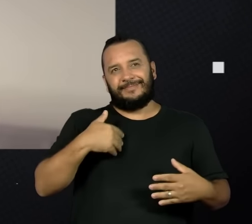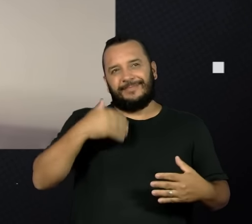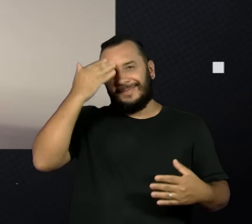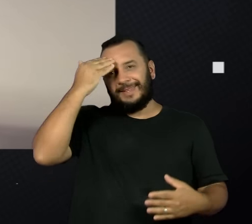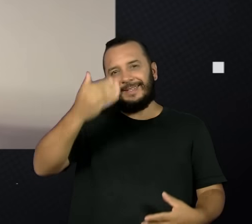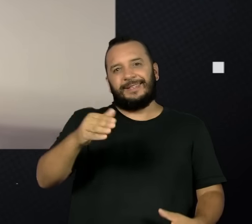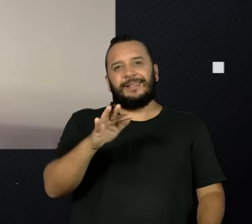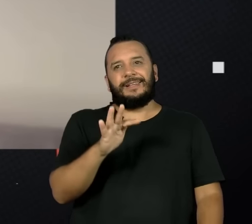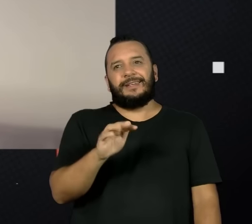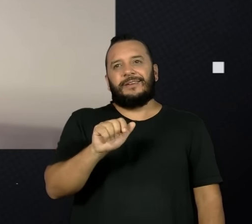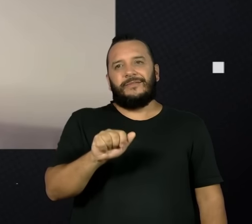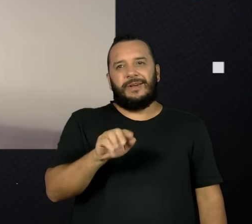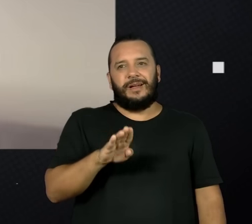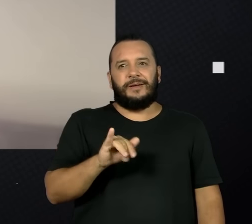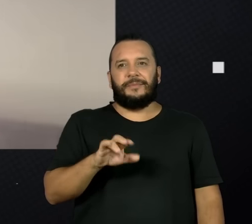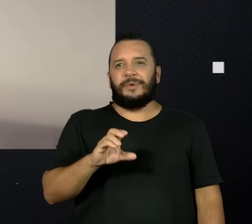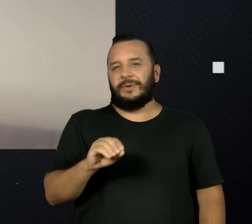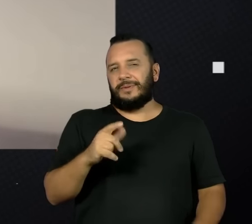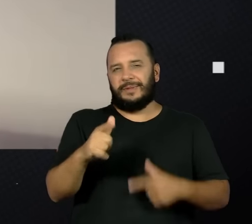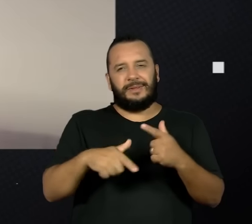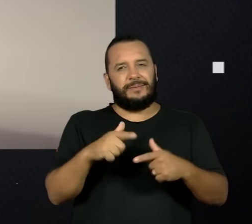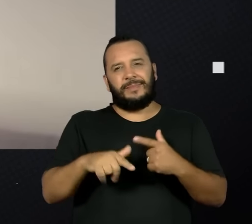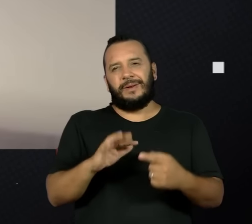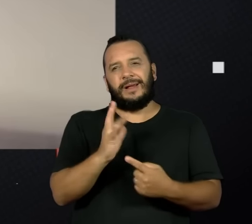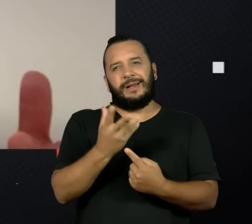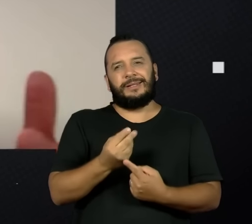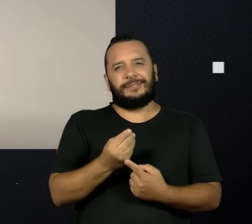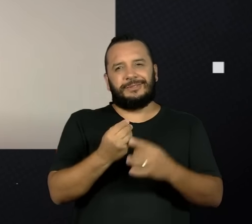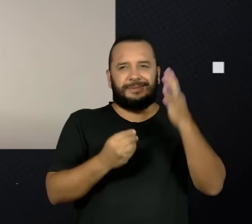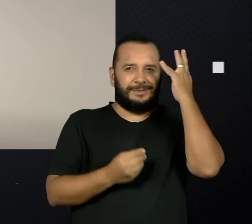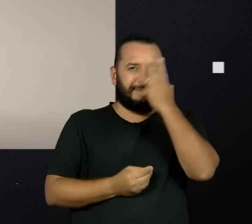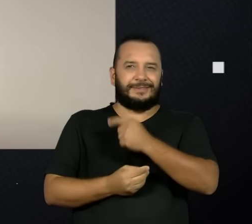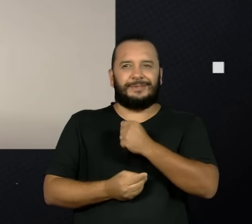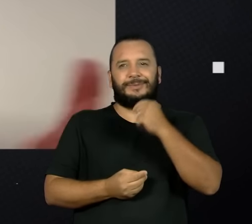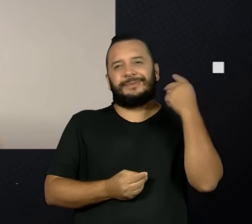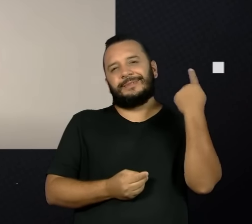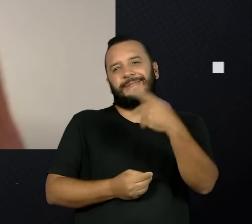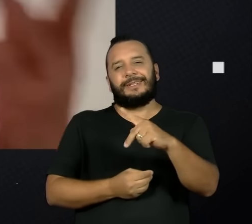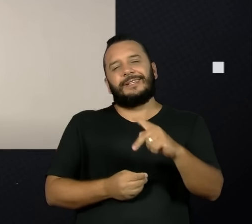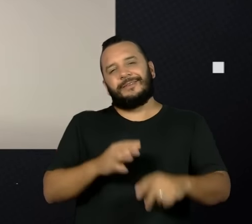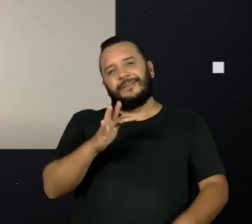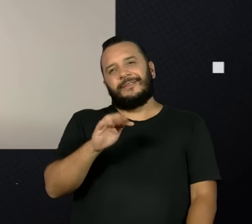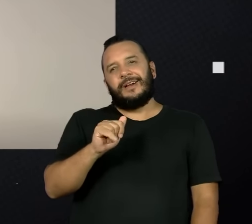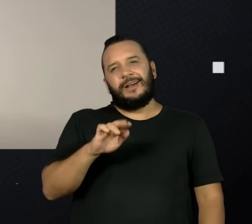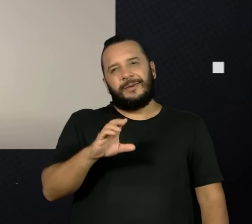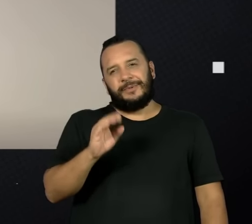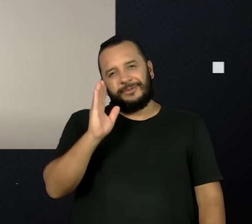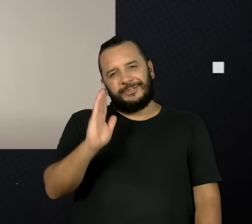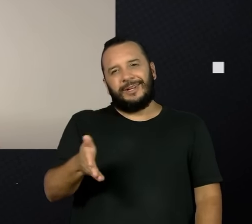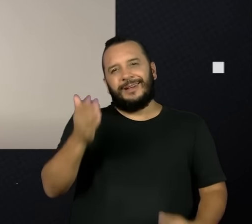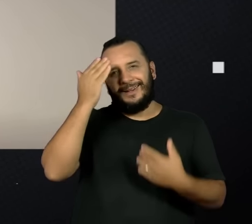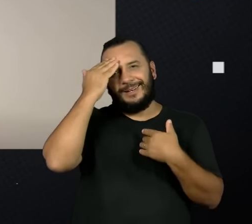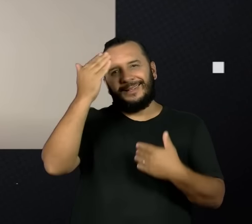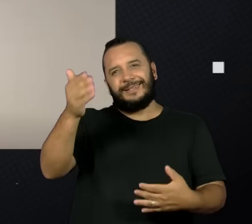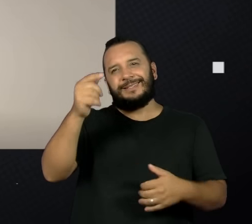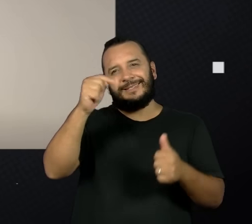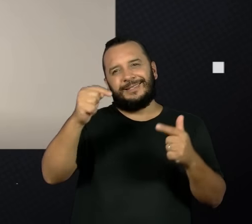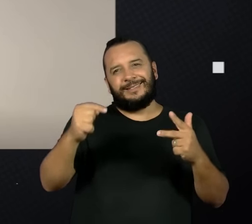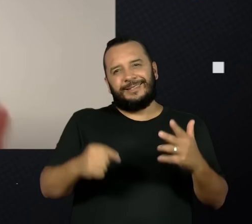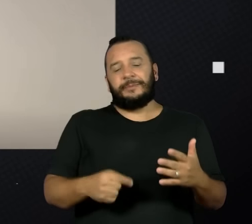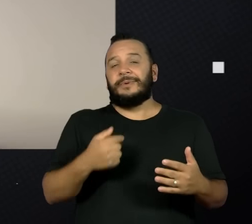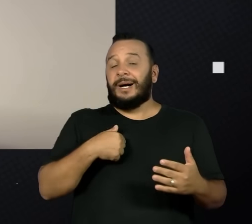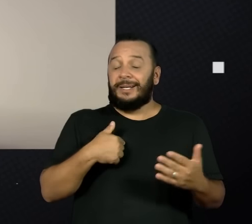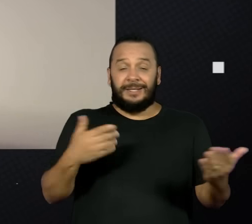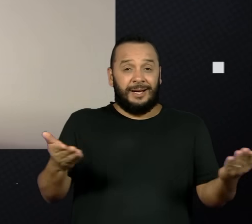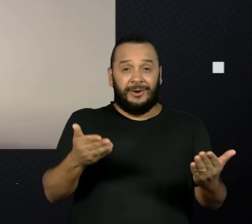ao Fábio pelo trabalho artístico lindo que ele fez fa eu já te agradeci várias vezes eu acho mas eu quero te agradecer aqui